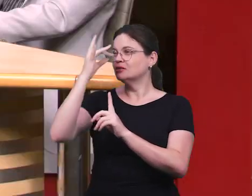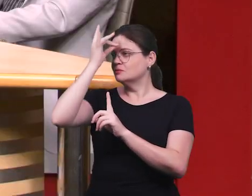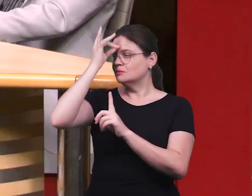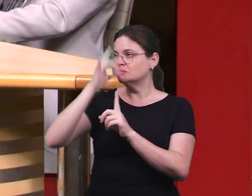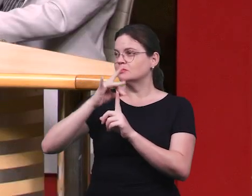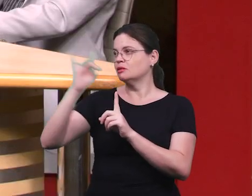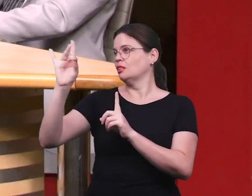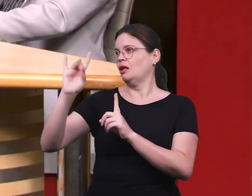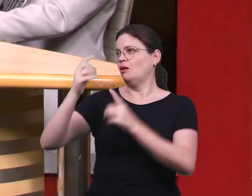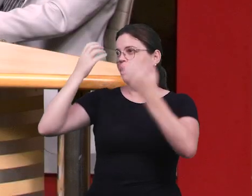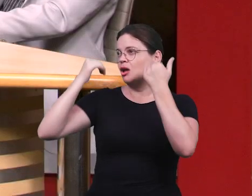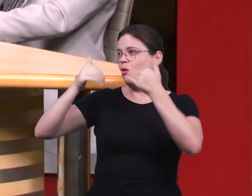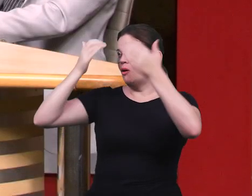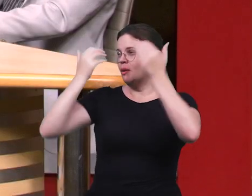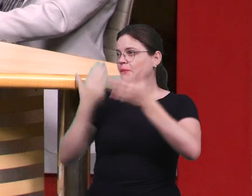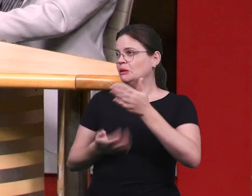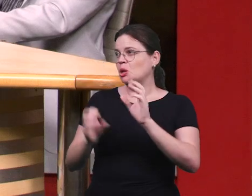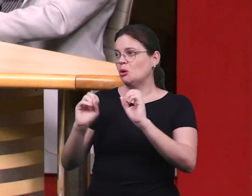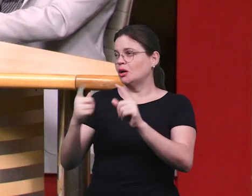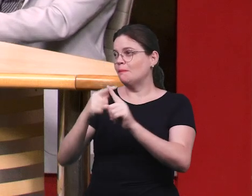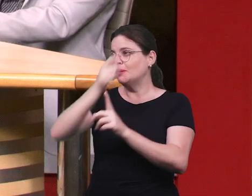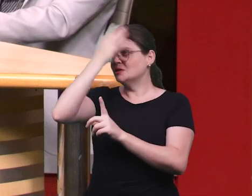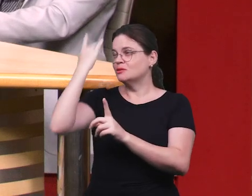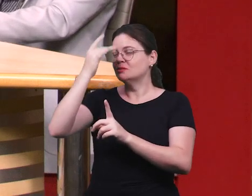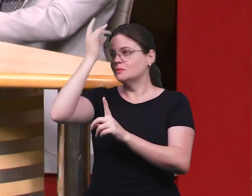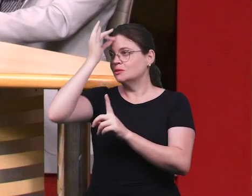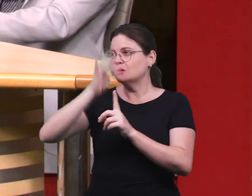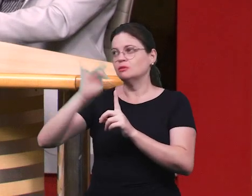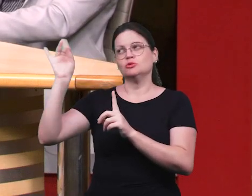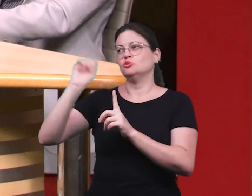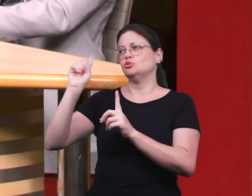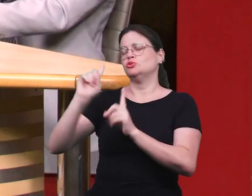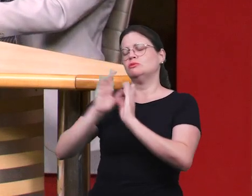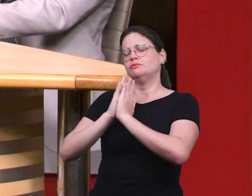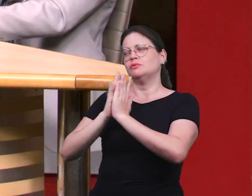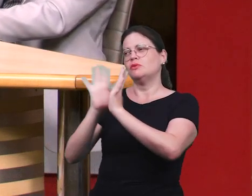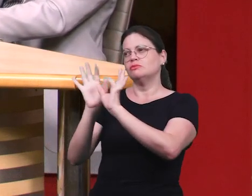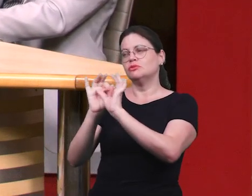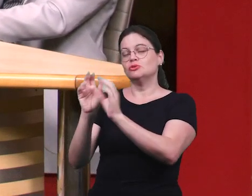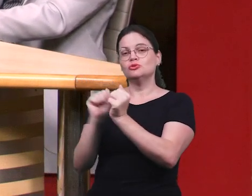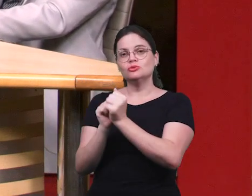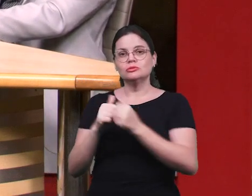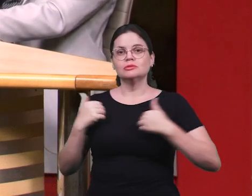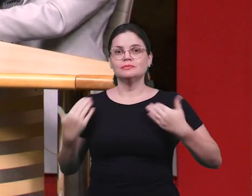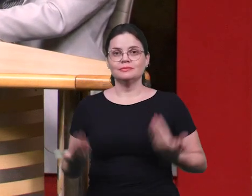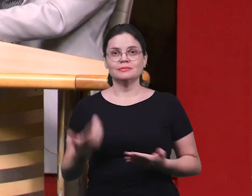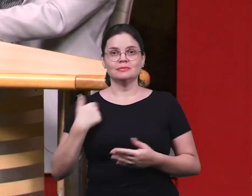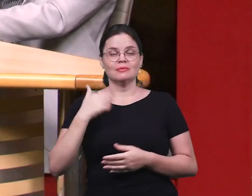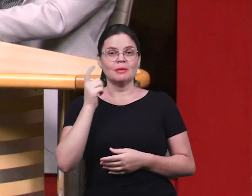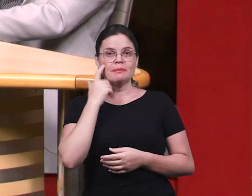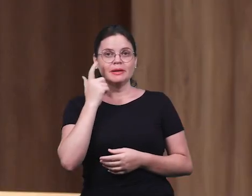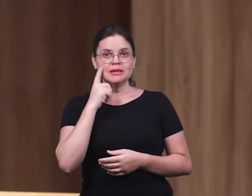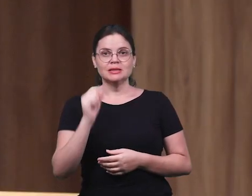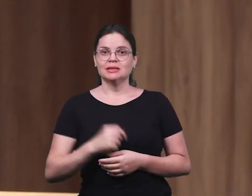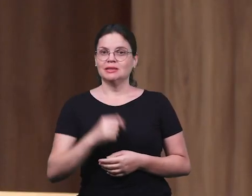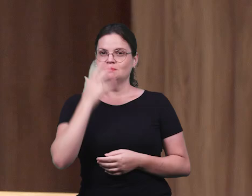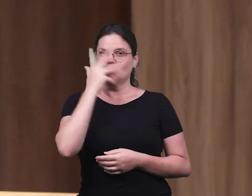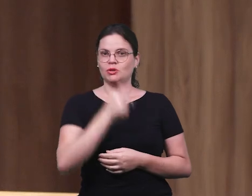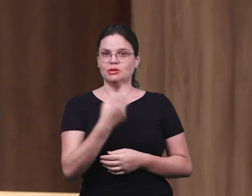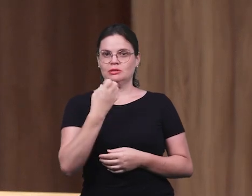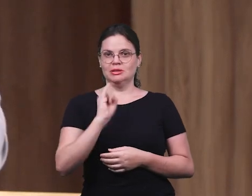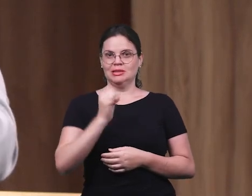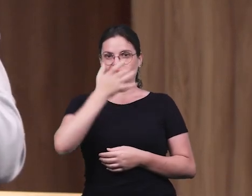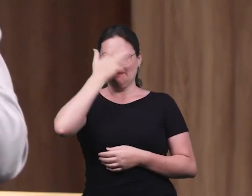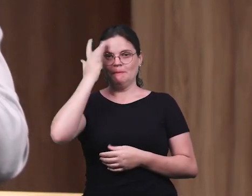Não retire de mim Muito bom. o teu espírito, Senhor. E é tão bonito quando acontece isso, como o exemplo do texto, de quanto mais a pessoa prospera,